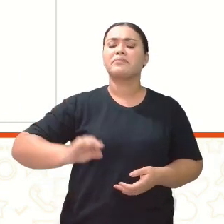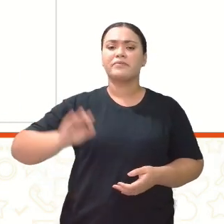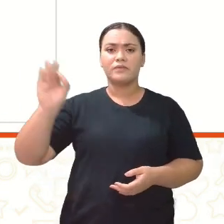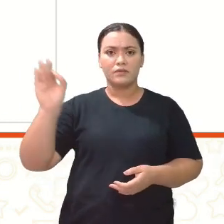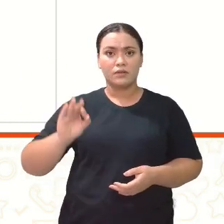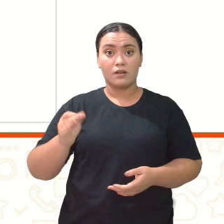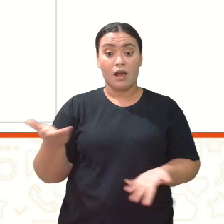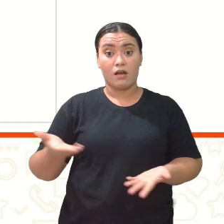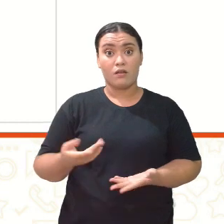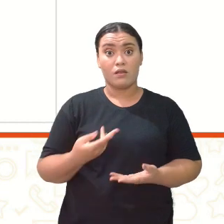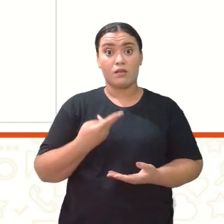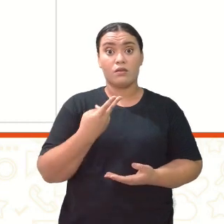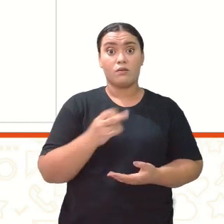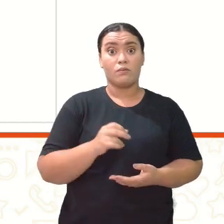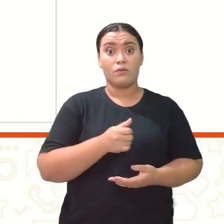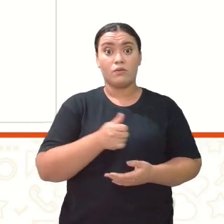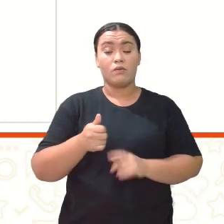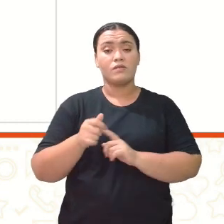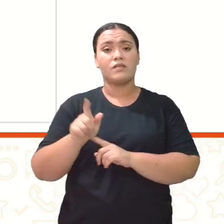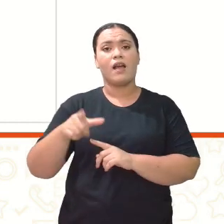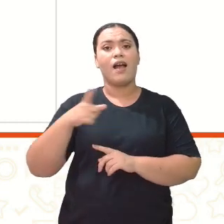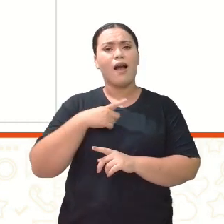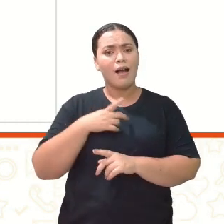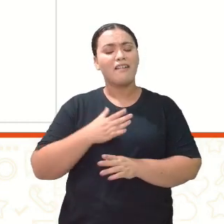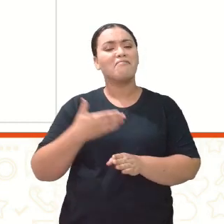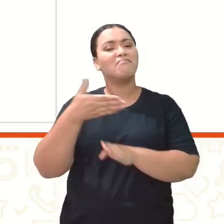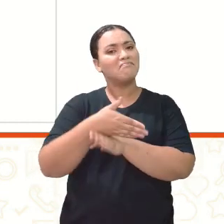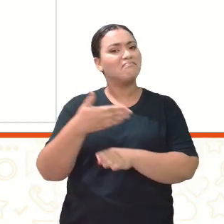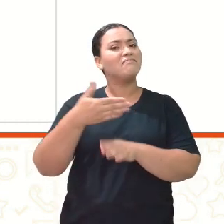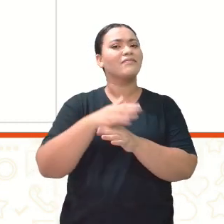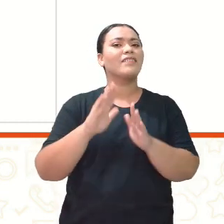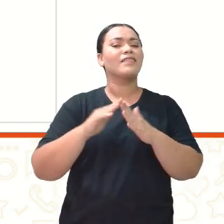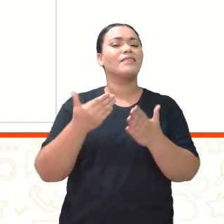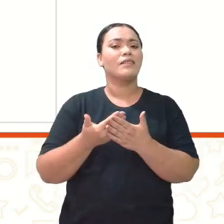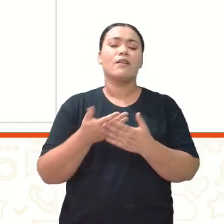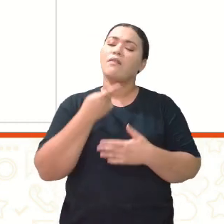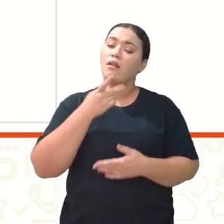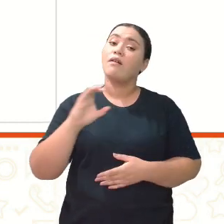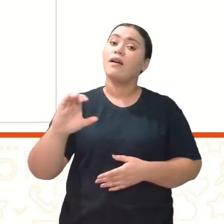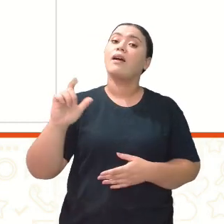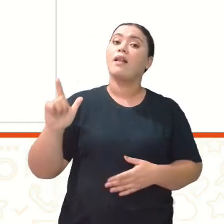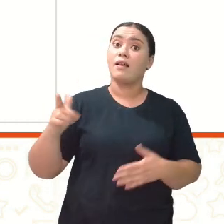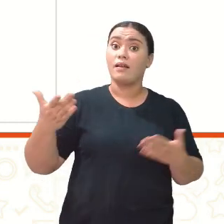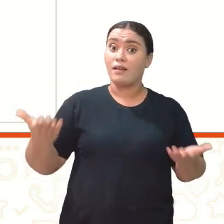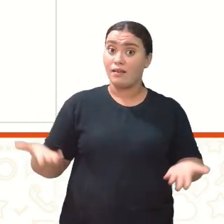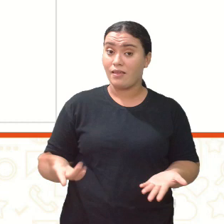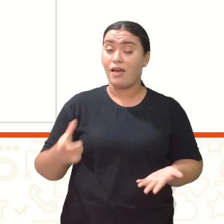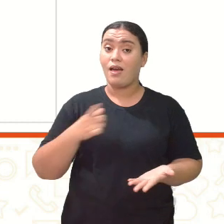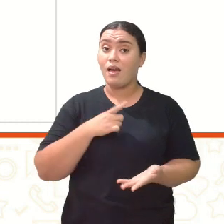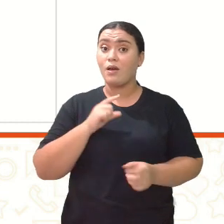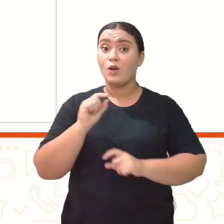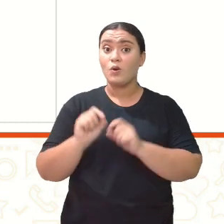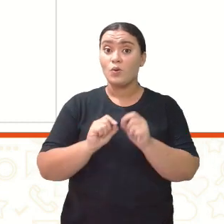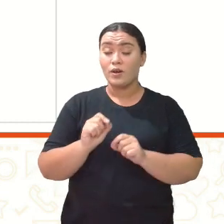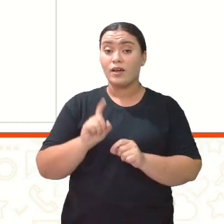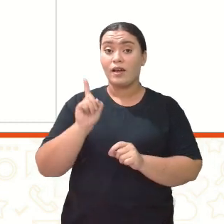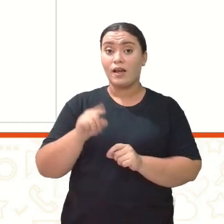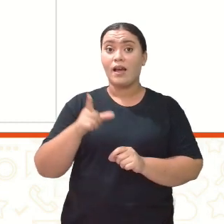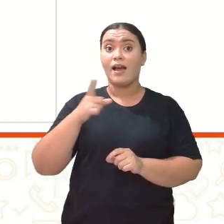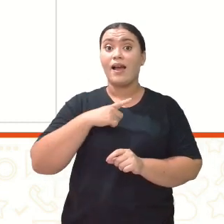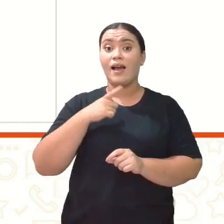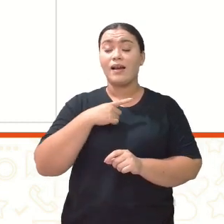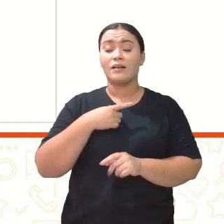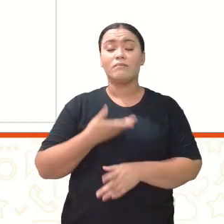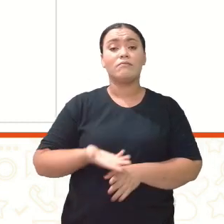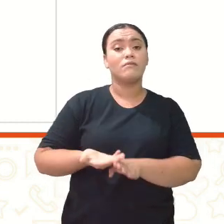69%, né, em 2011, estavam inseridos na escola. Claro que isso tem um forte rebatimento